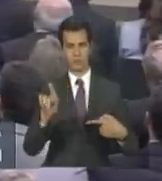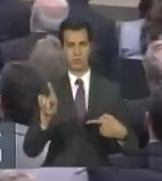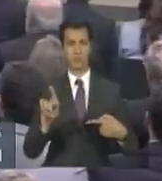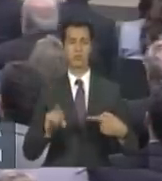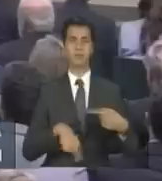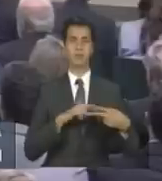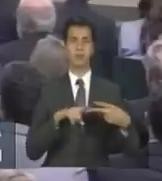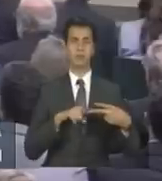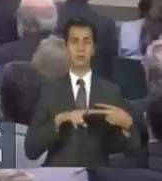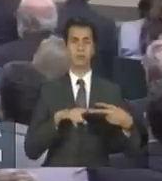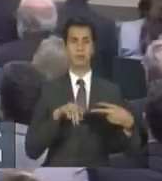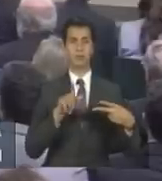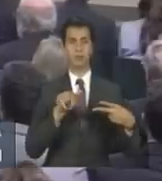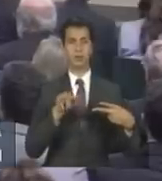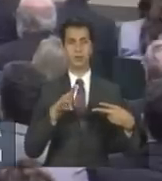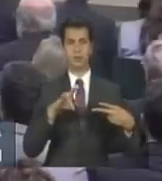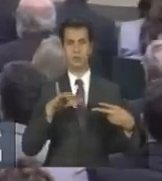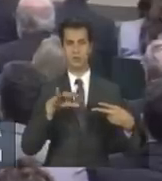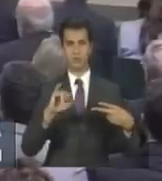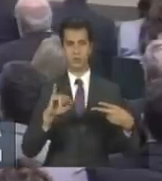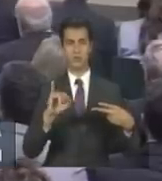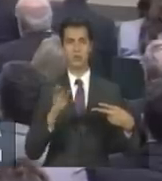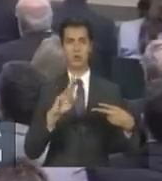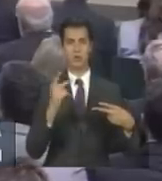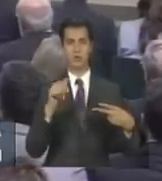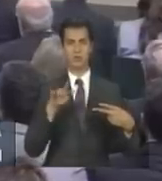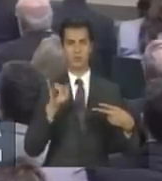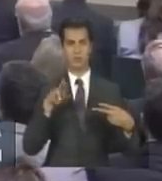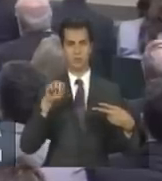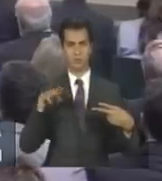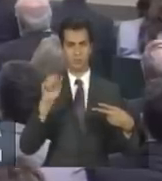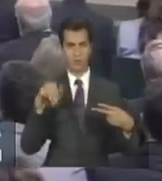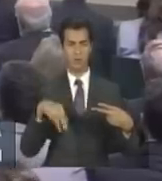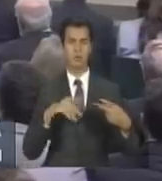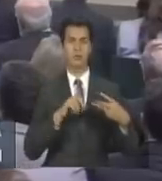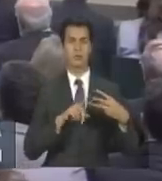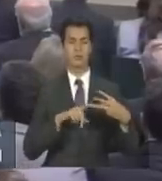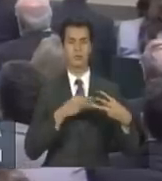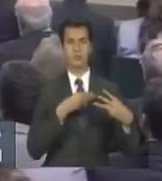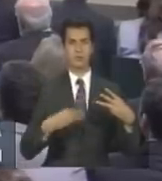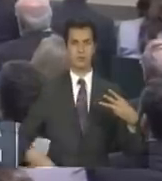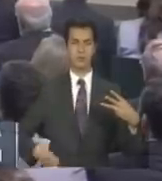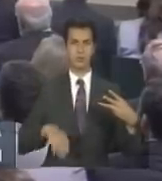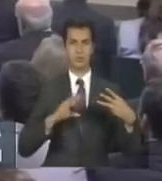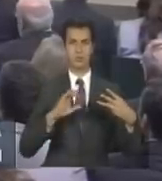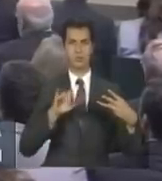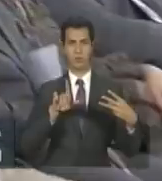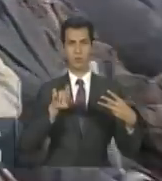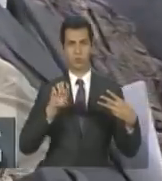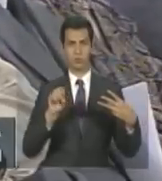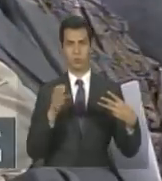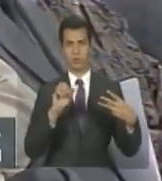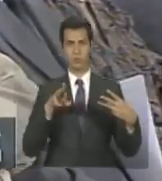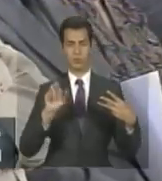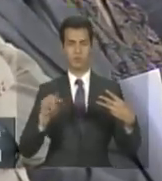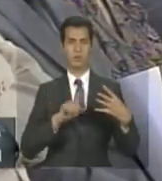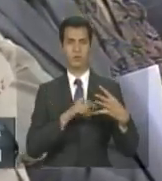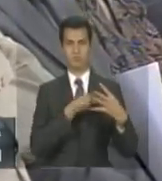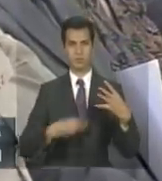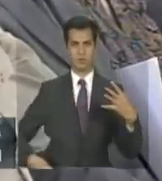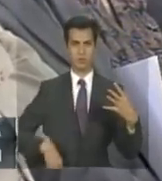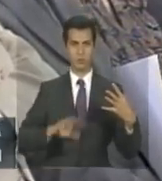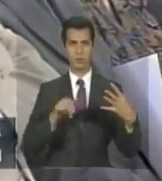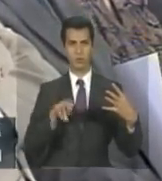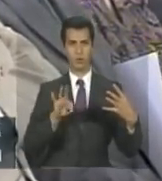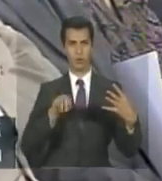Educação, ministra Gleisi Hoffmann, da Casa Civil, ministro Celso Amorim, da Defesa, ministro Antônio